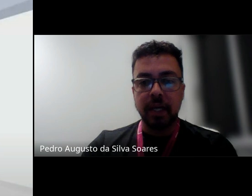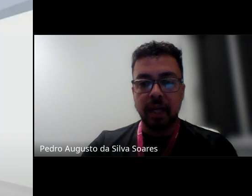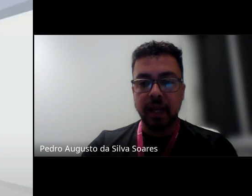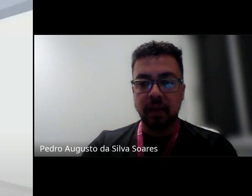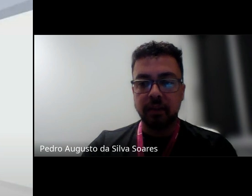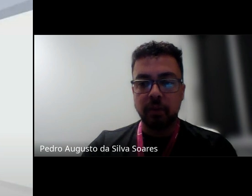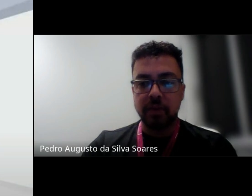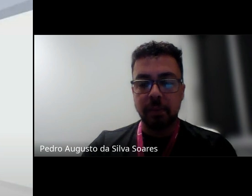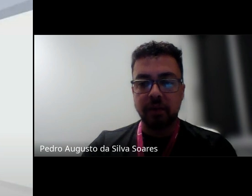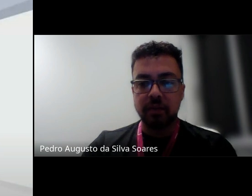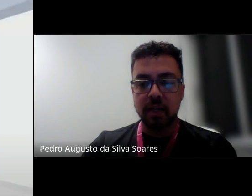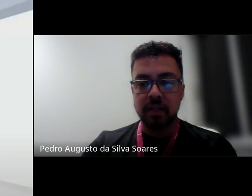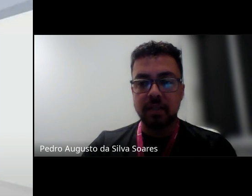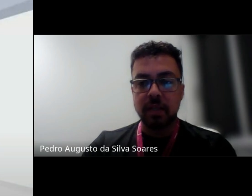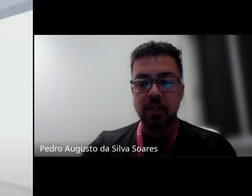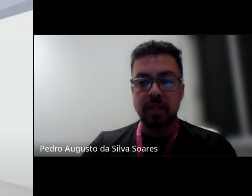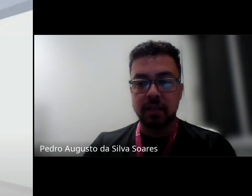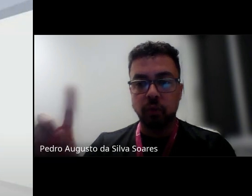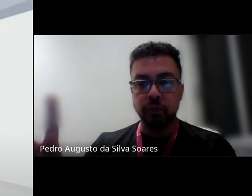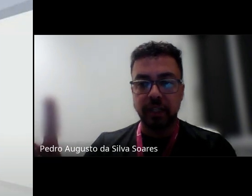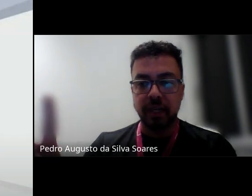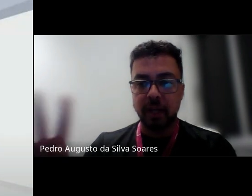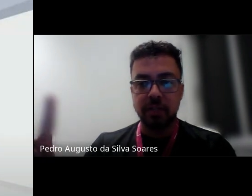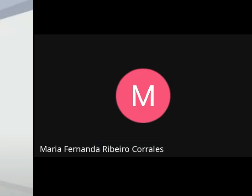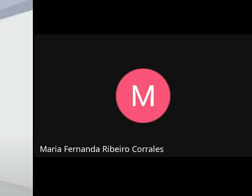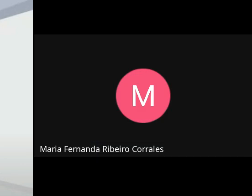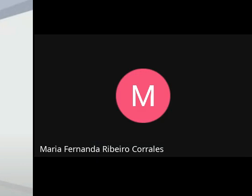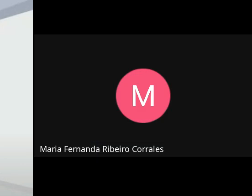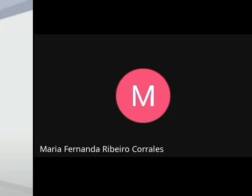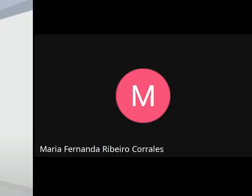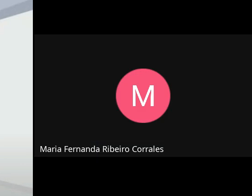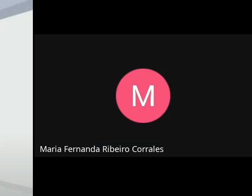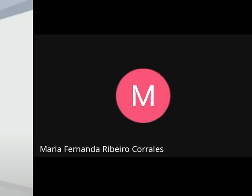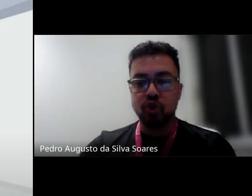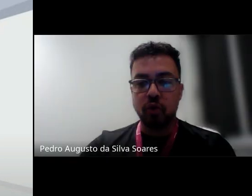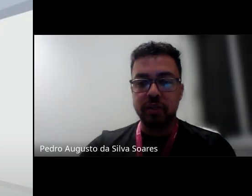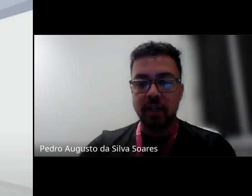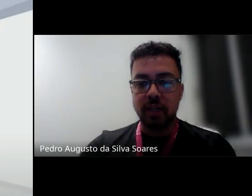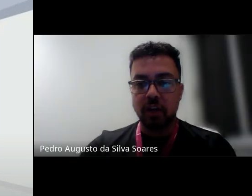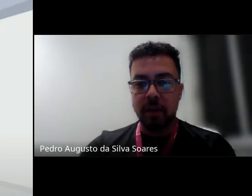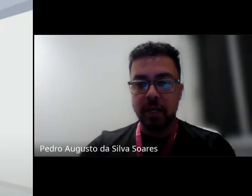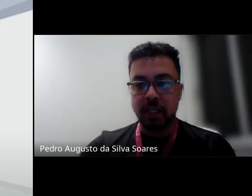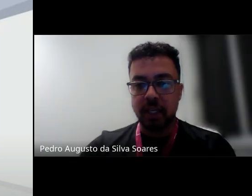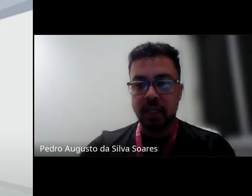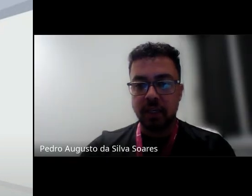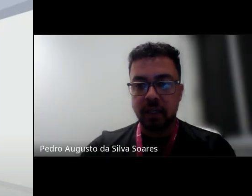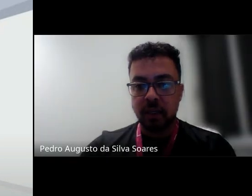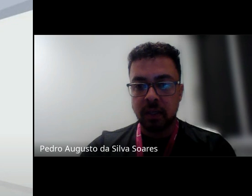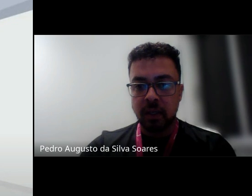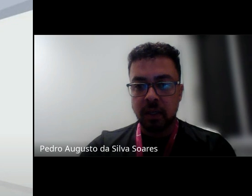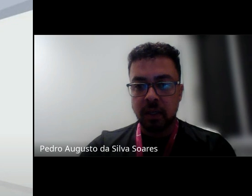abrir aqui a tela e vou mostrar para vocês. É a sistematização 1, né? Que a 2 ainda não está disponível. Isso. Só um instante, que eu vou abrir